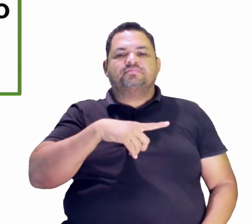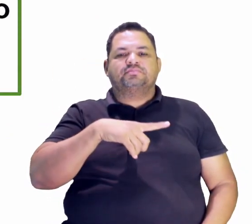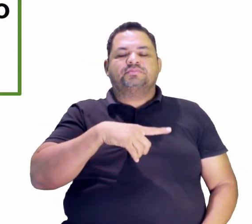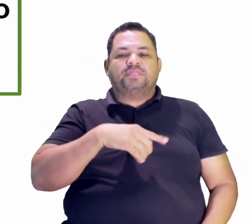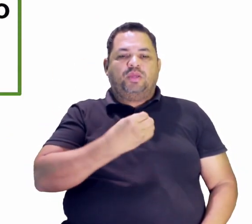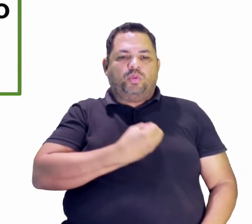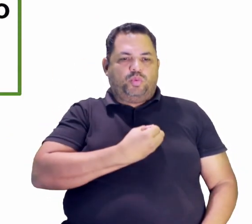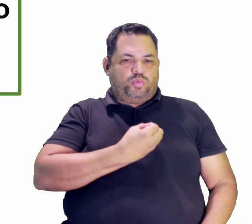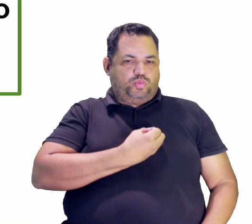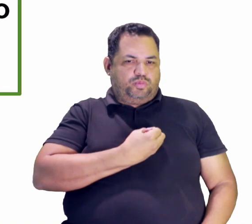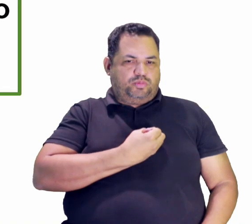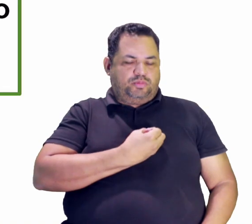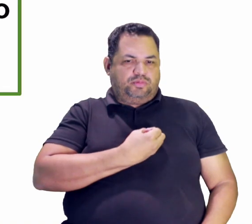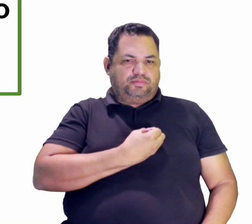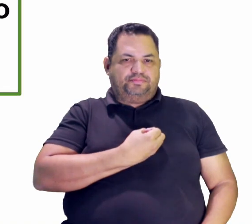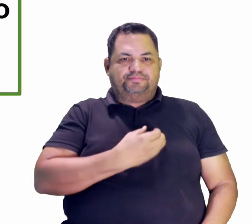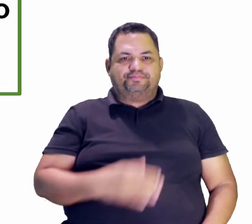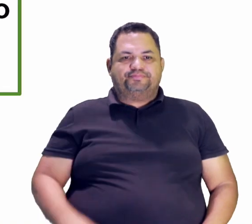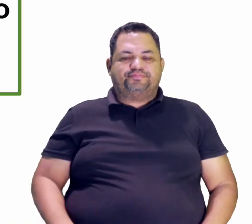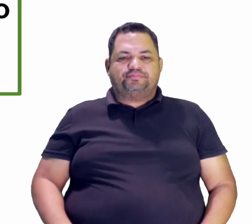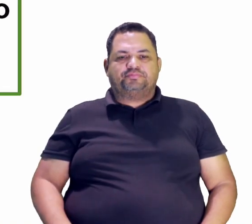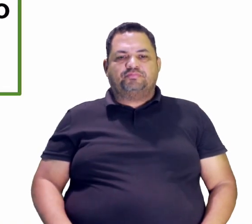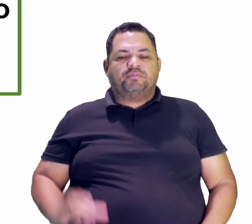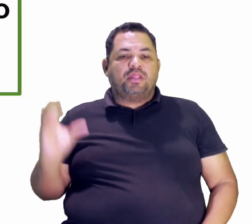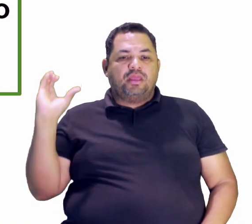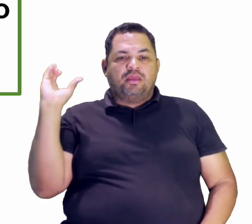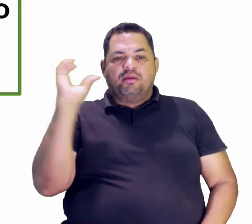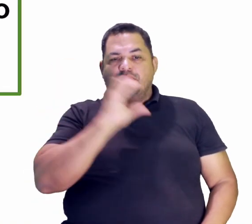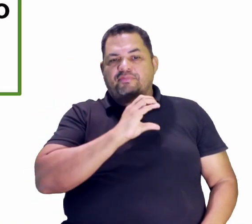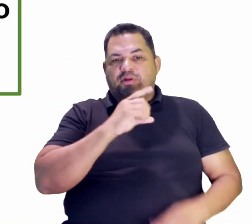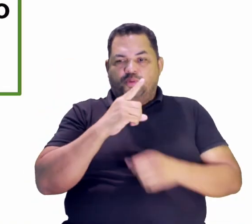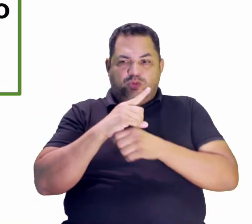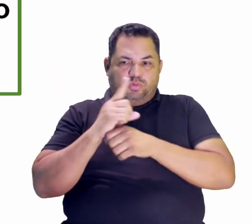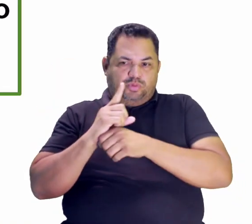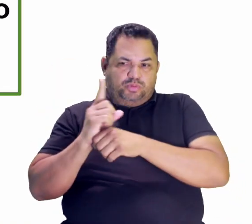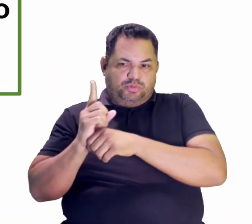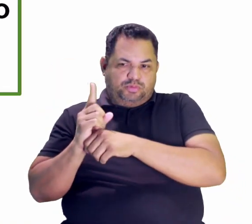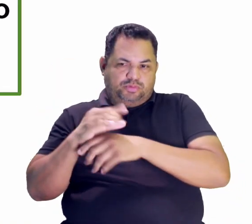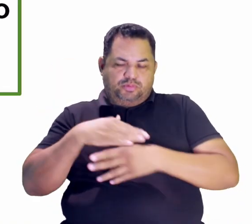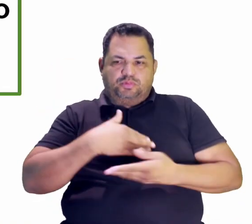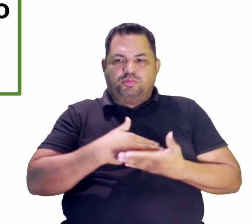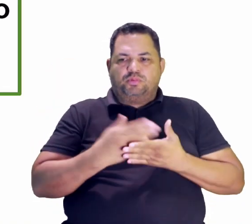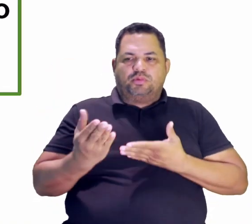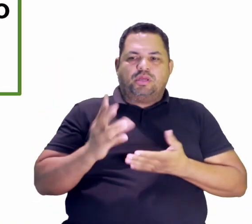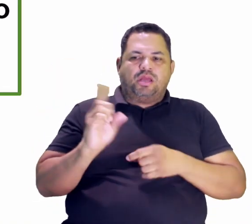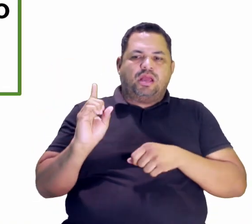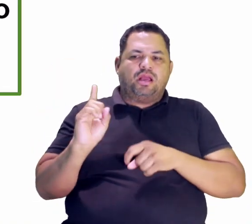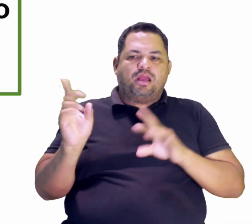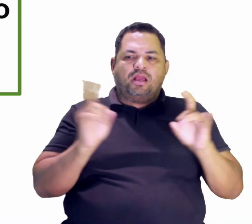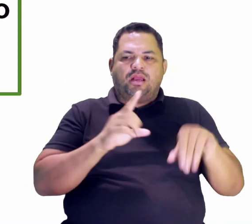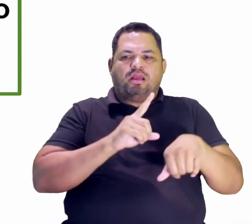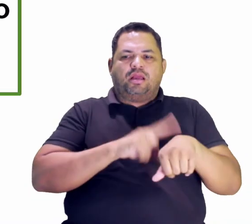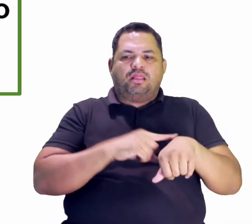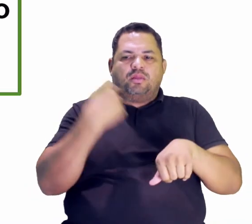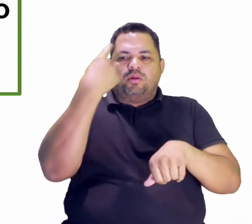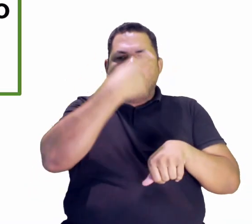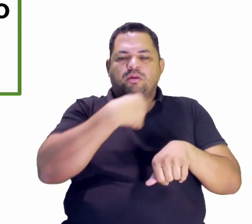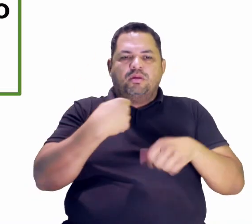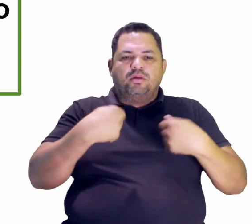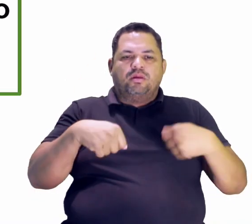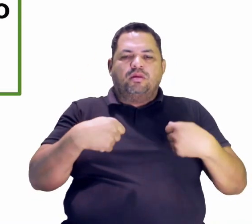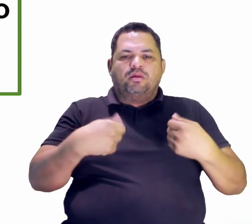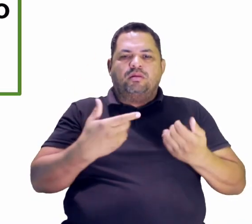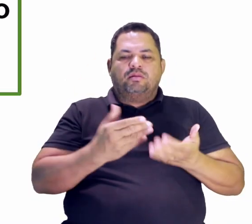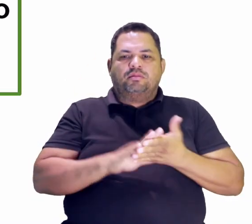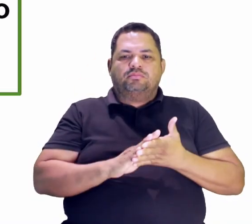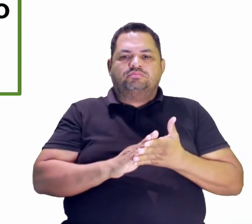numérico que eu tenho aqui, que foi a velocidade, quanto que ele percorre a cada hora, eu preciso de